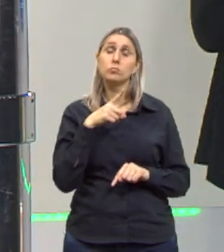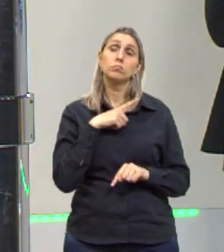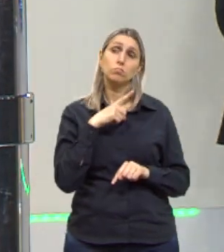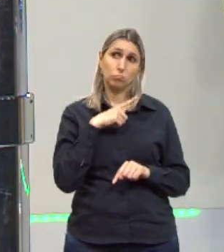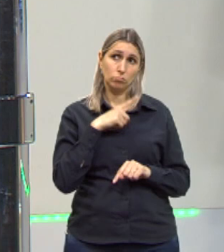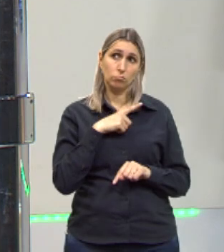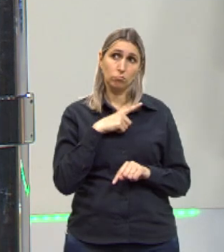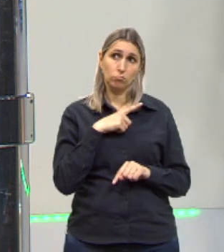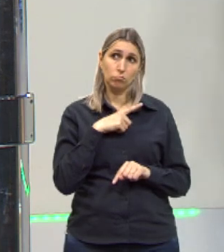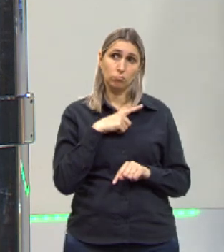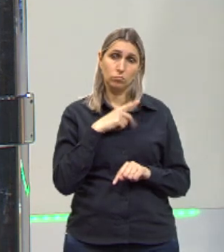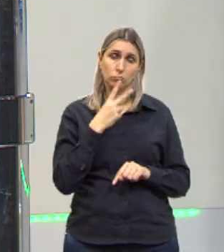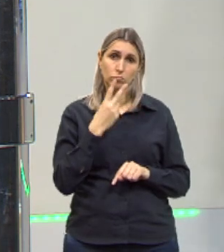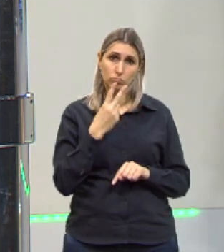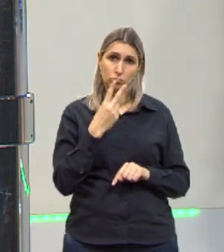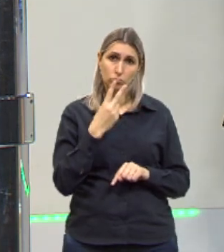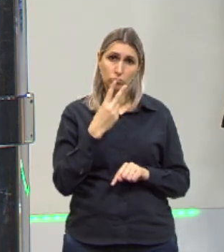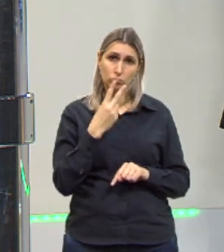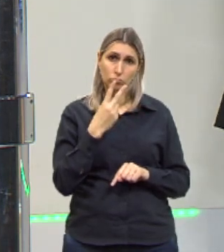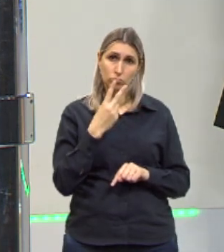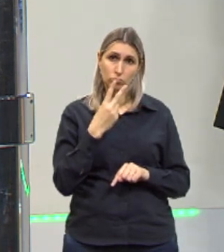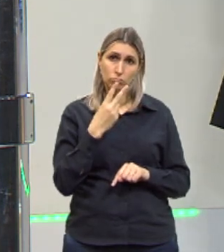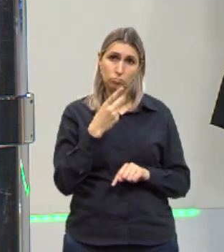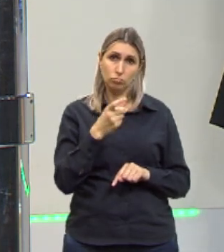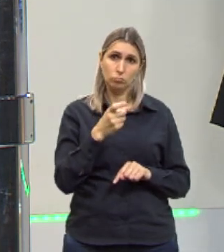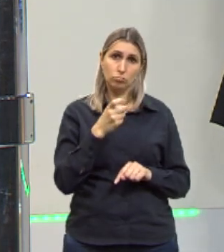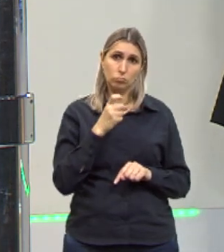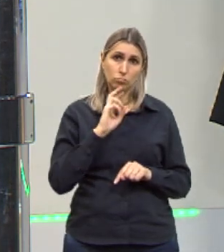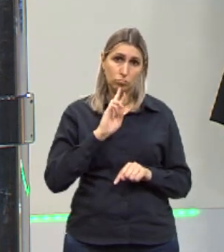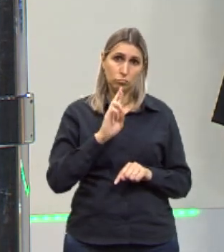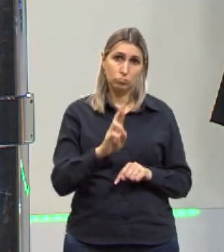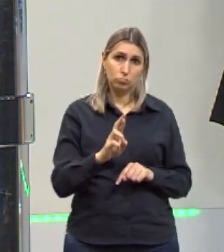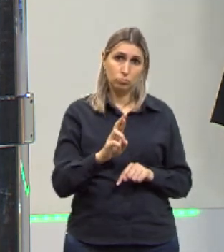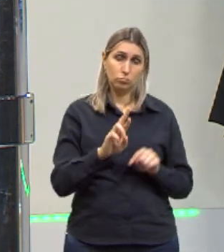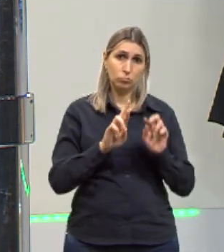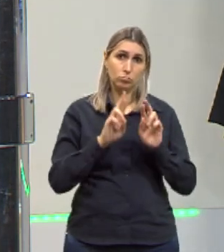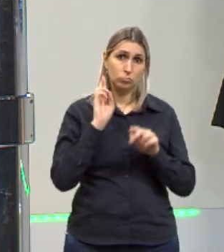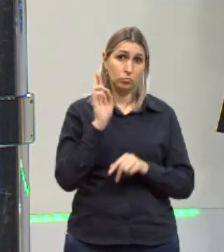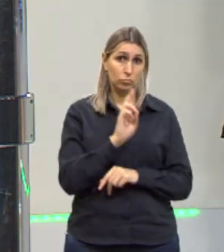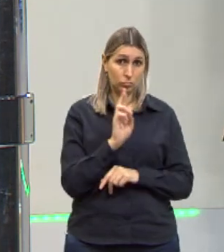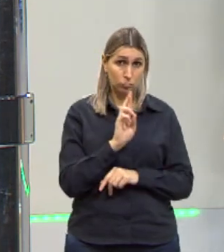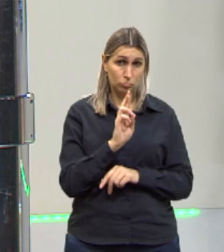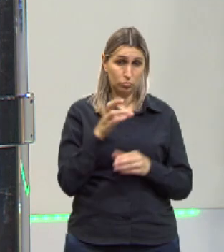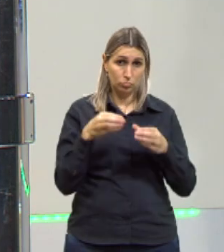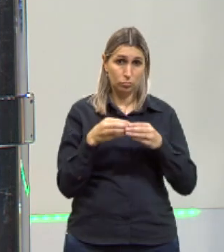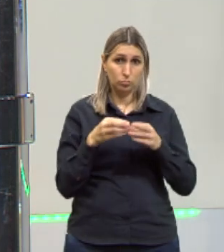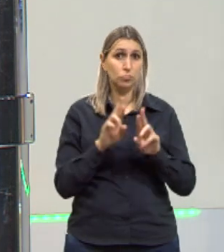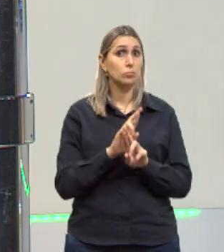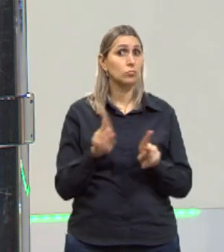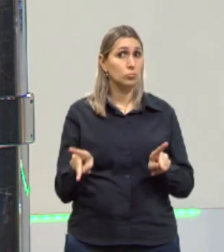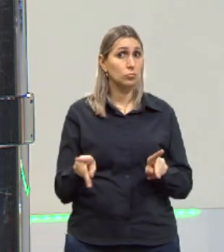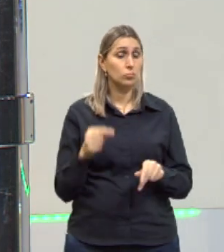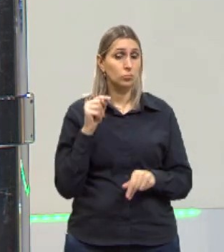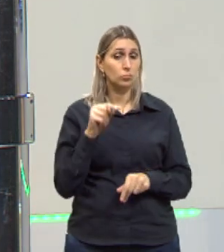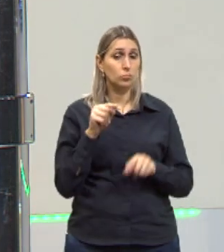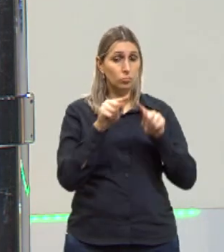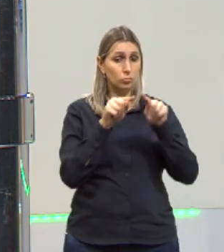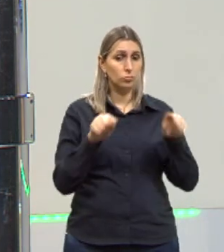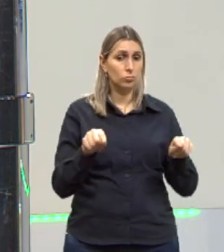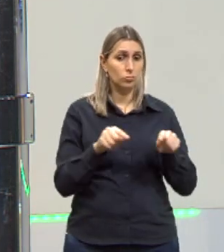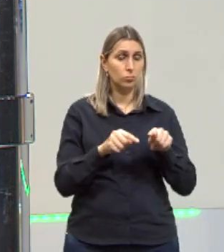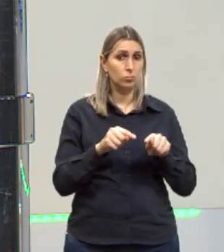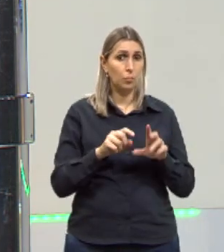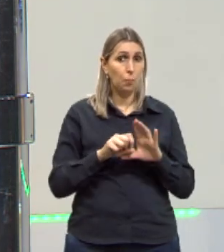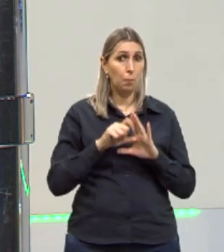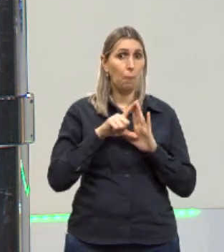terei duas raízes reais e diferentes. Por quê? Porque esse delta é maior